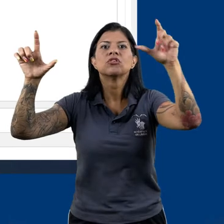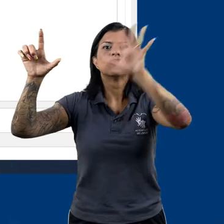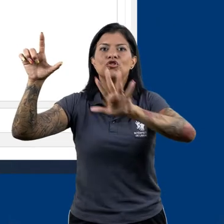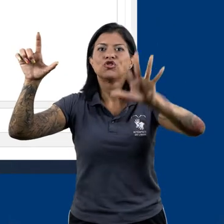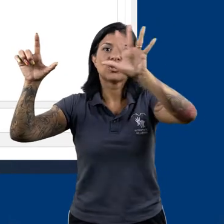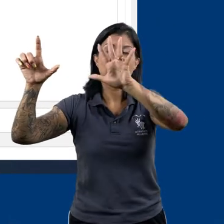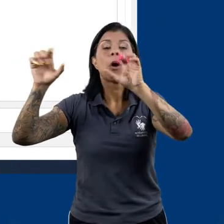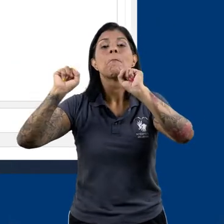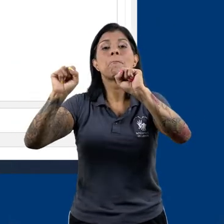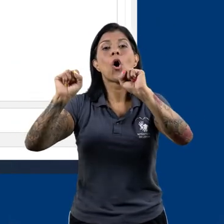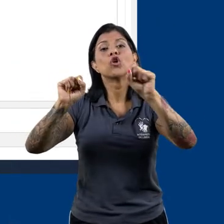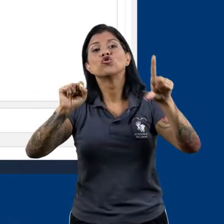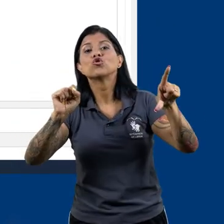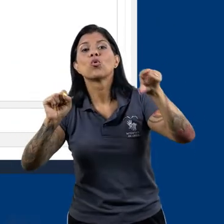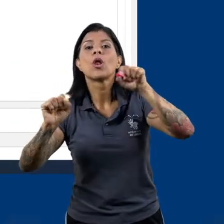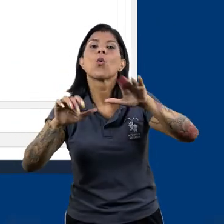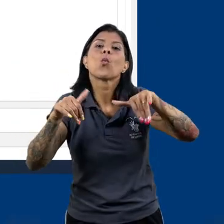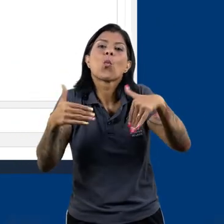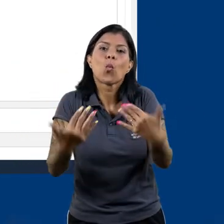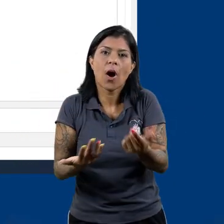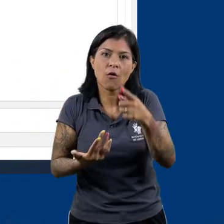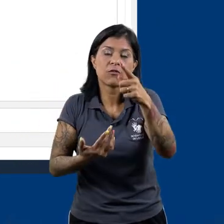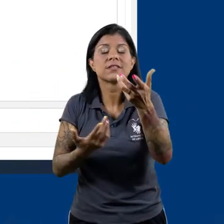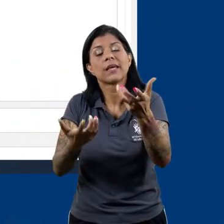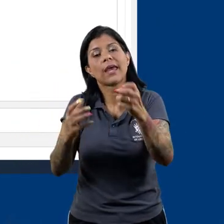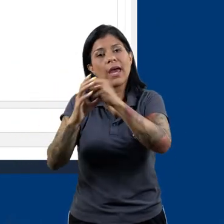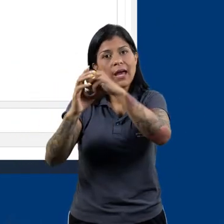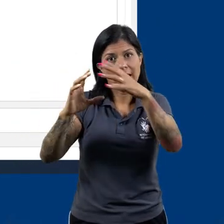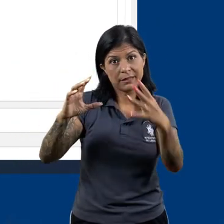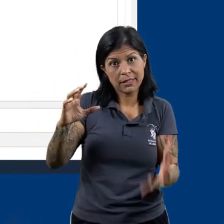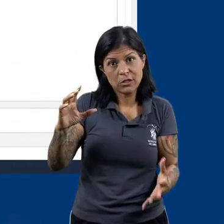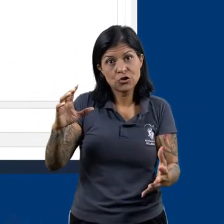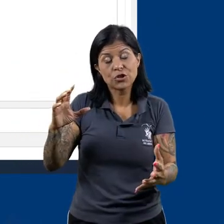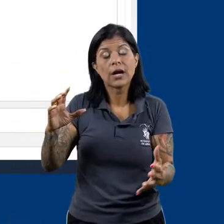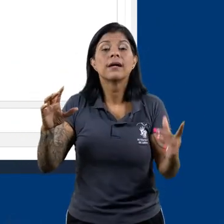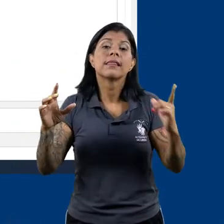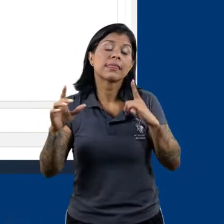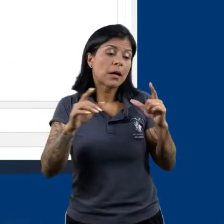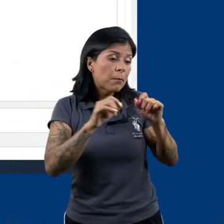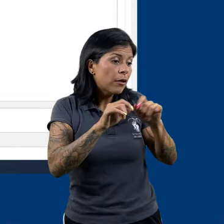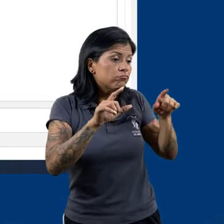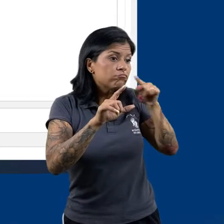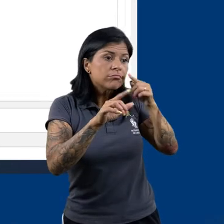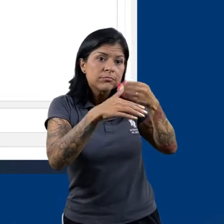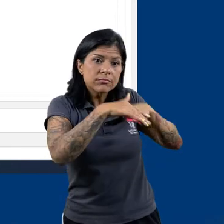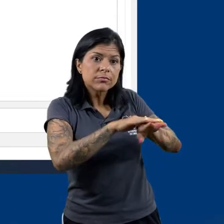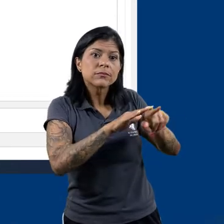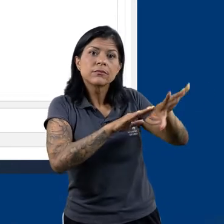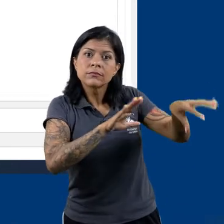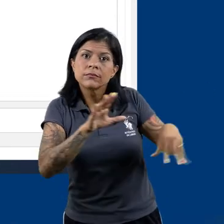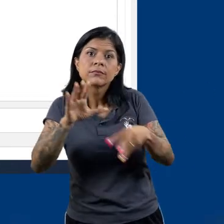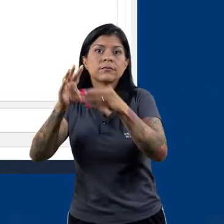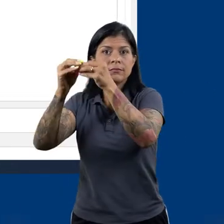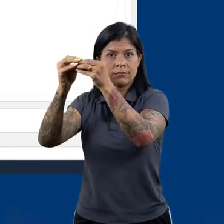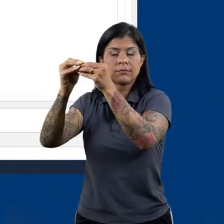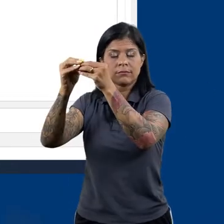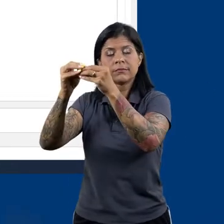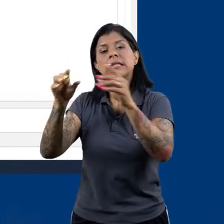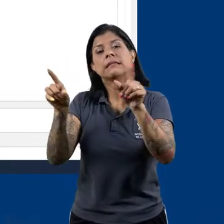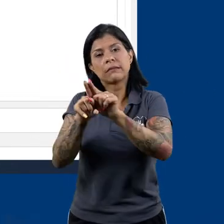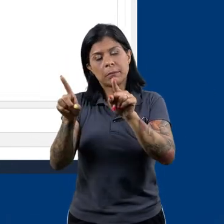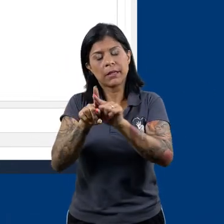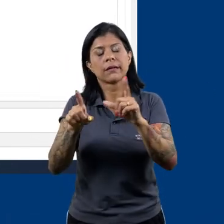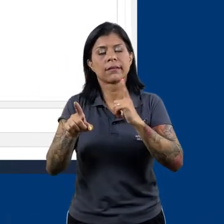sessão geral podemos escolher a categoria ou banco onde essa questão será inserido